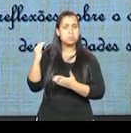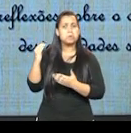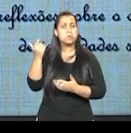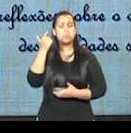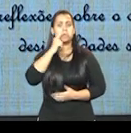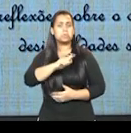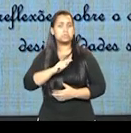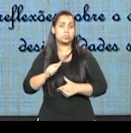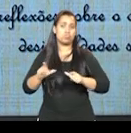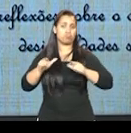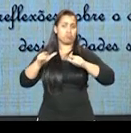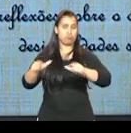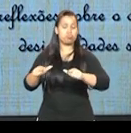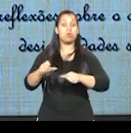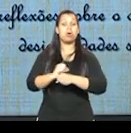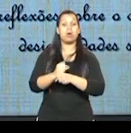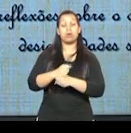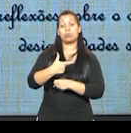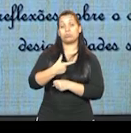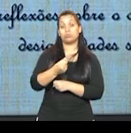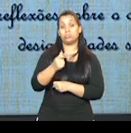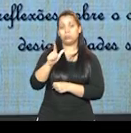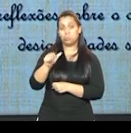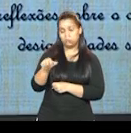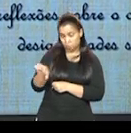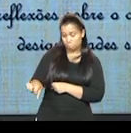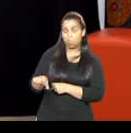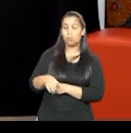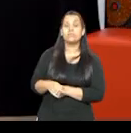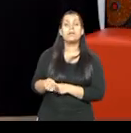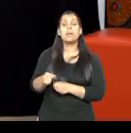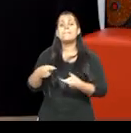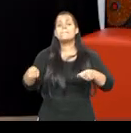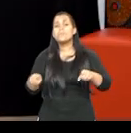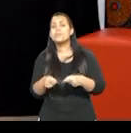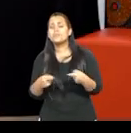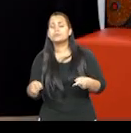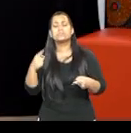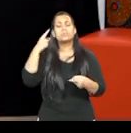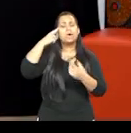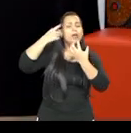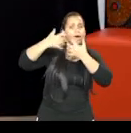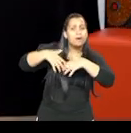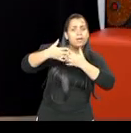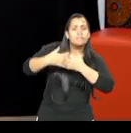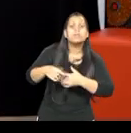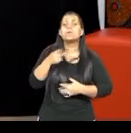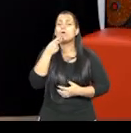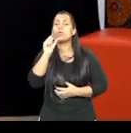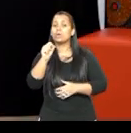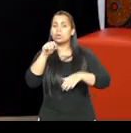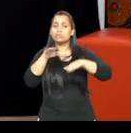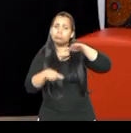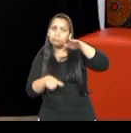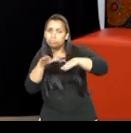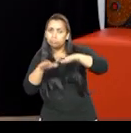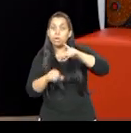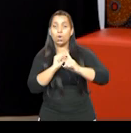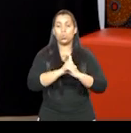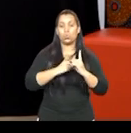2019. Apresenta em suas músicas reflexões sobre o contexto e as desigualdades sociais.